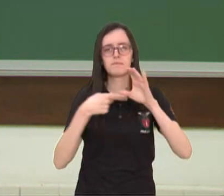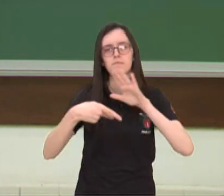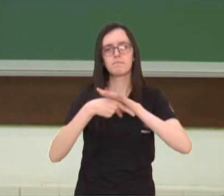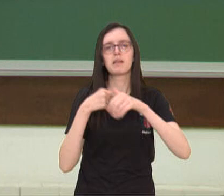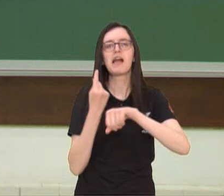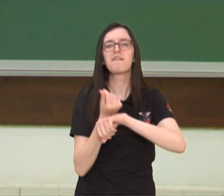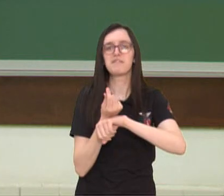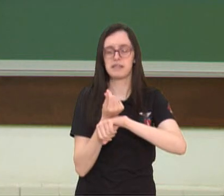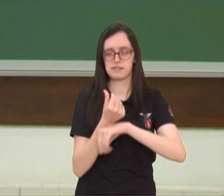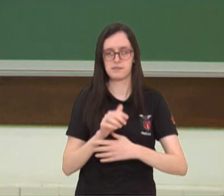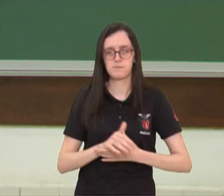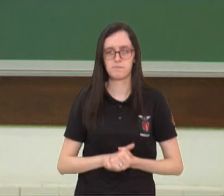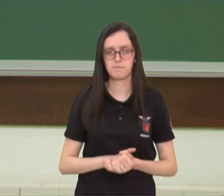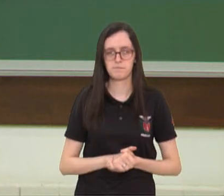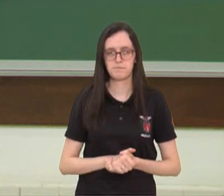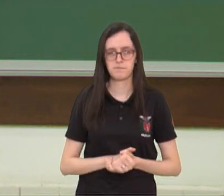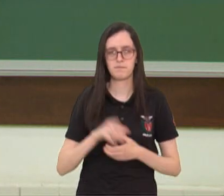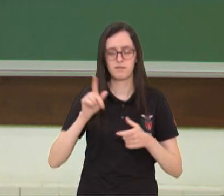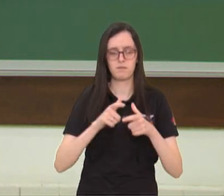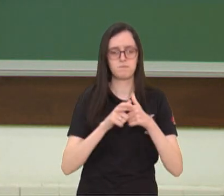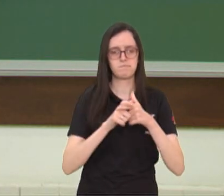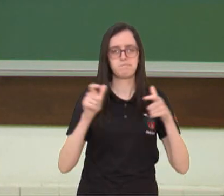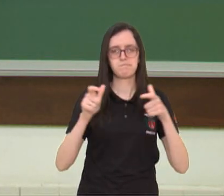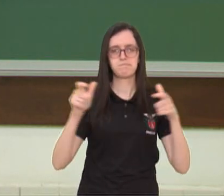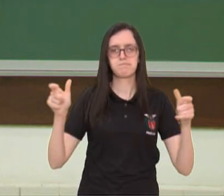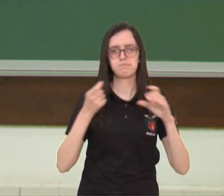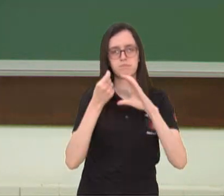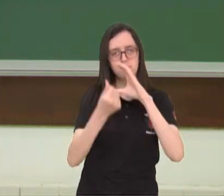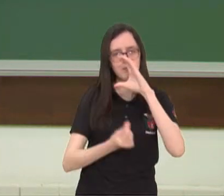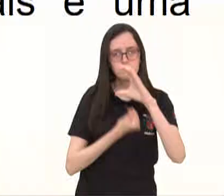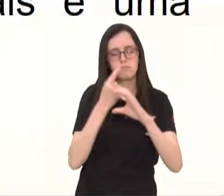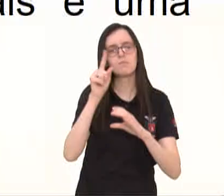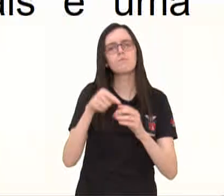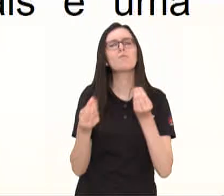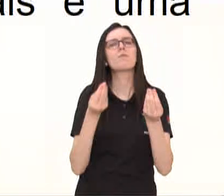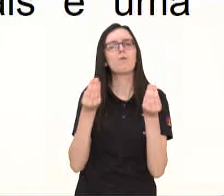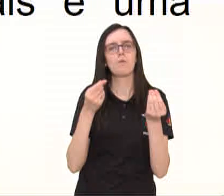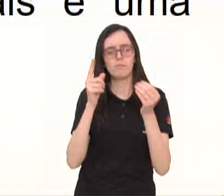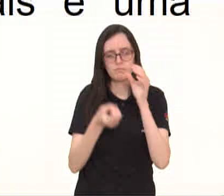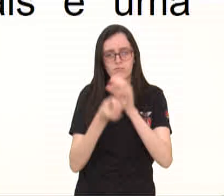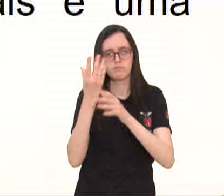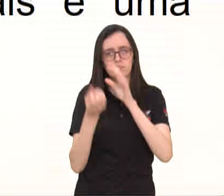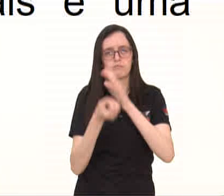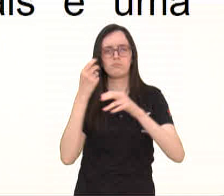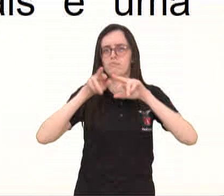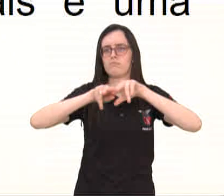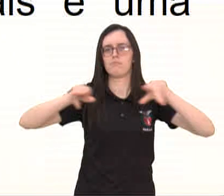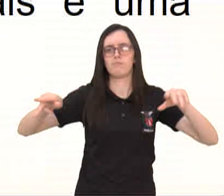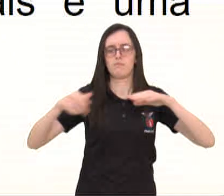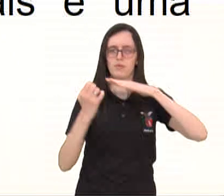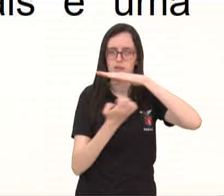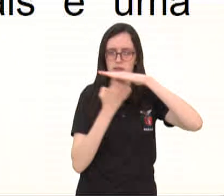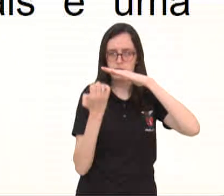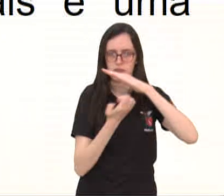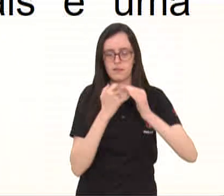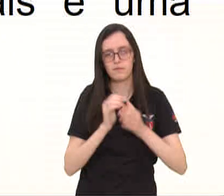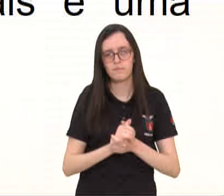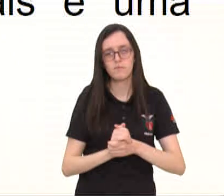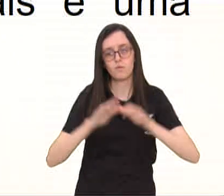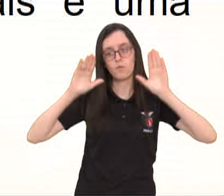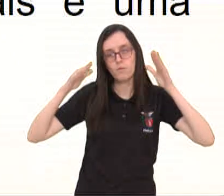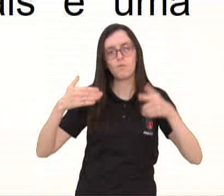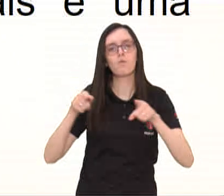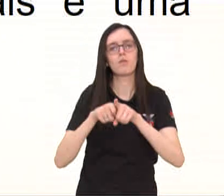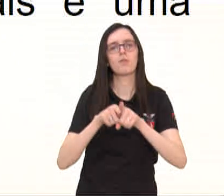financeiro. Então, o crescimento do capitalismo passaram a surgir várias empresas, né?